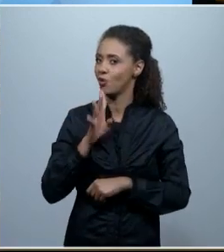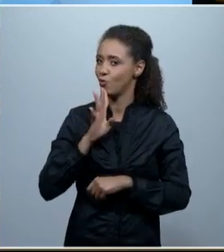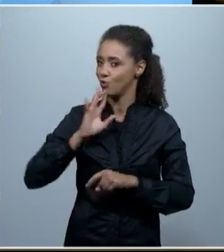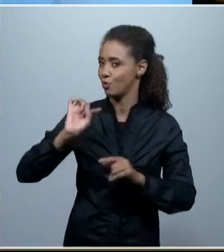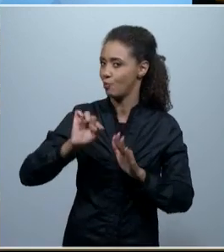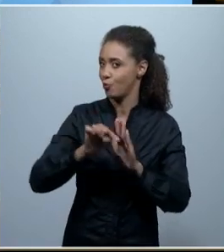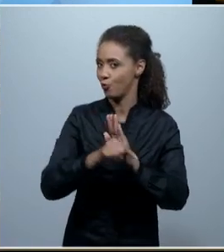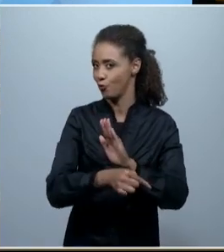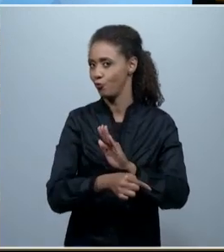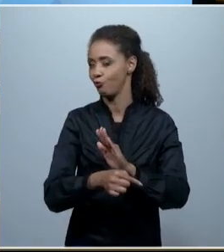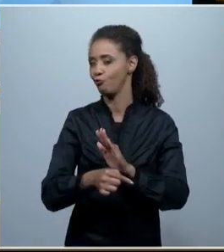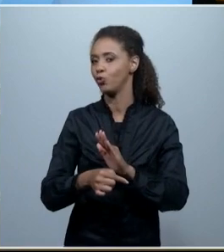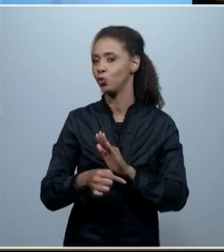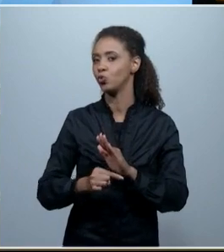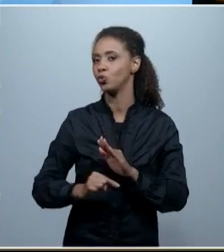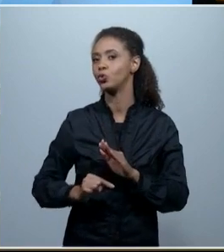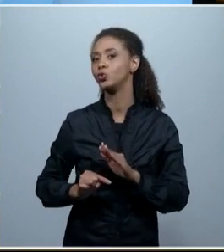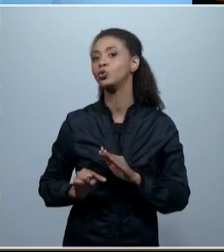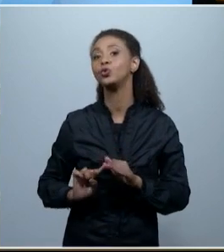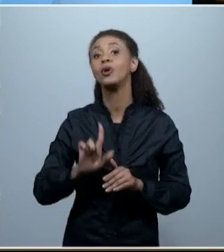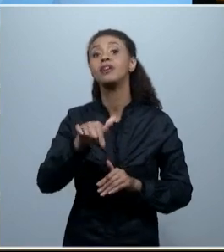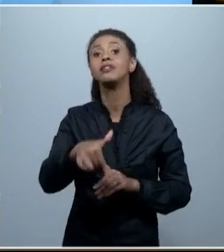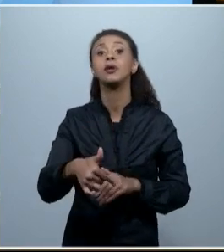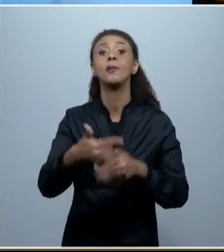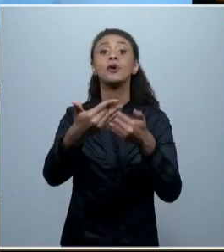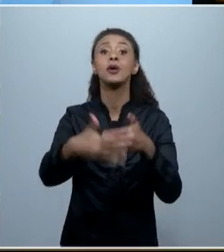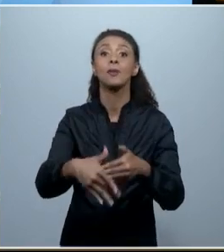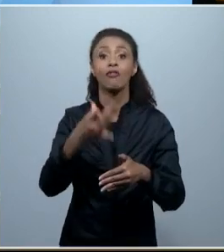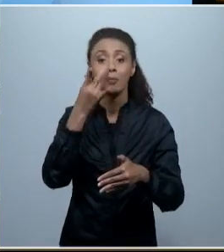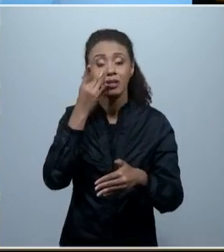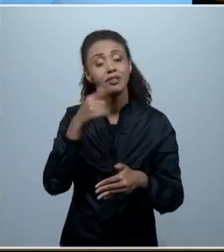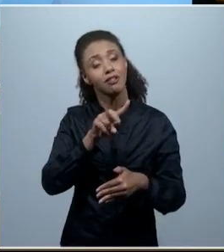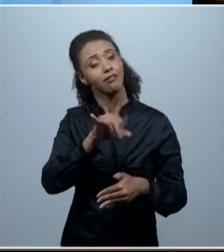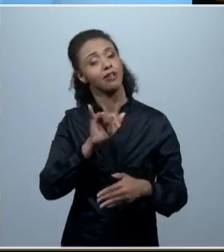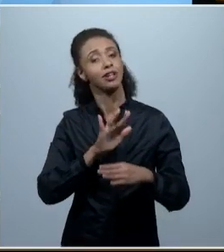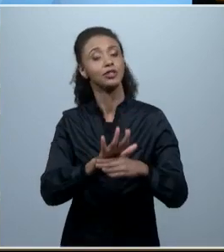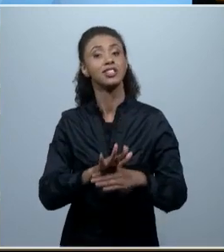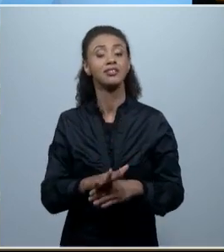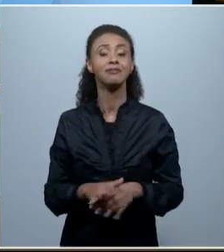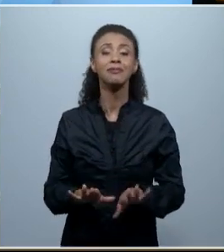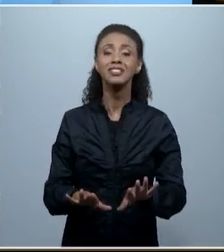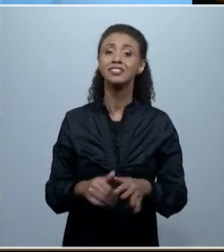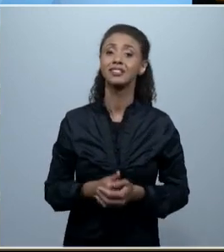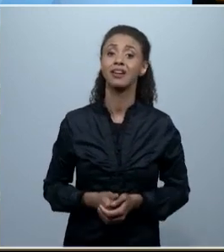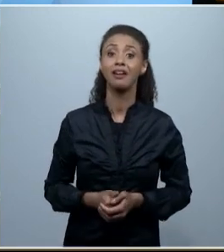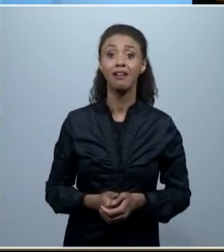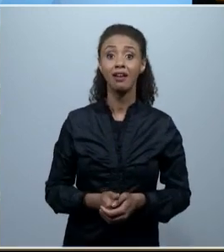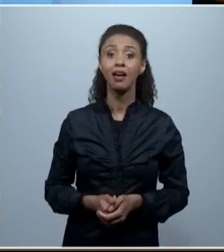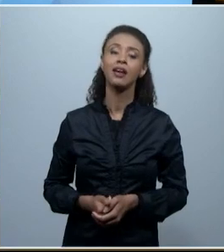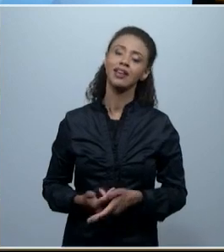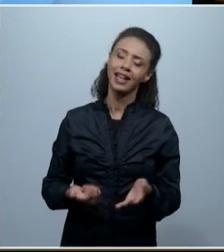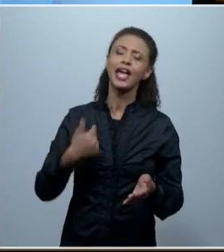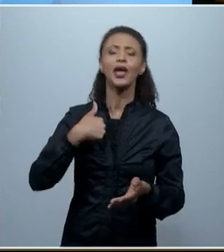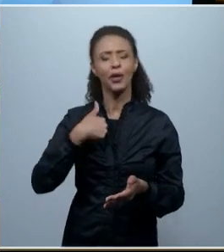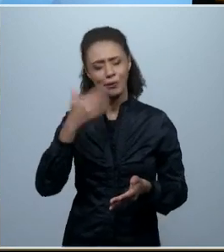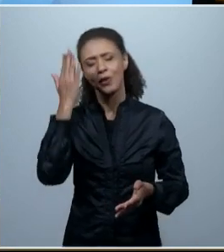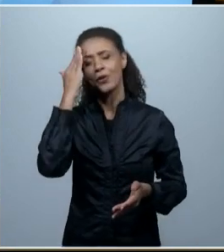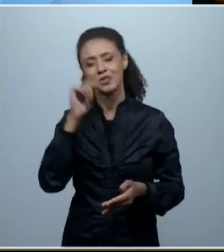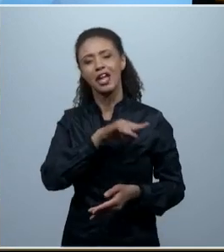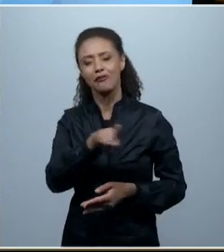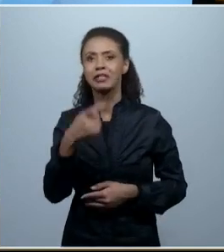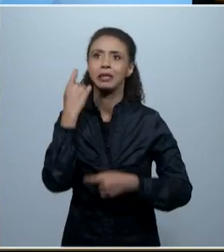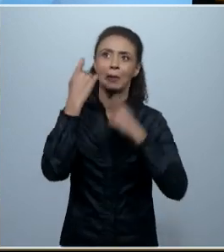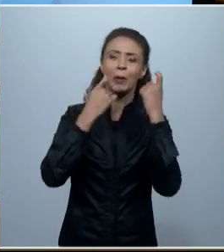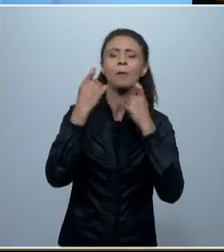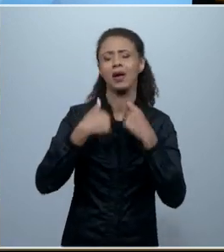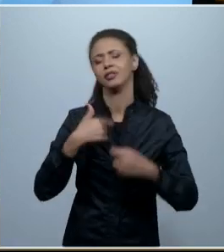da avaliação da avaliação presencial e mais importante do que isso é porque o curso não é a avaliação sei que isso preocupa e não entendo